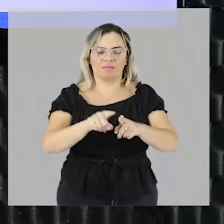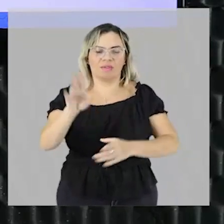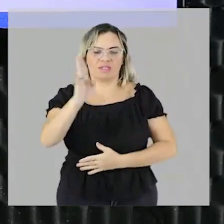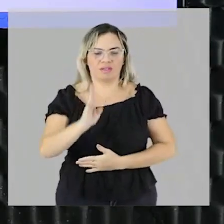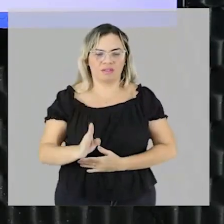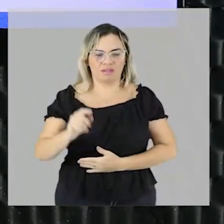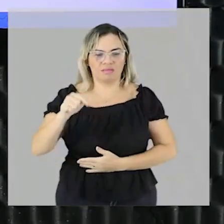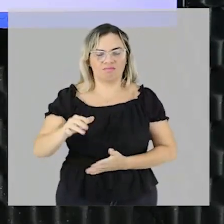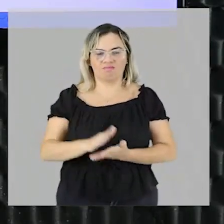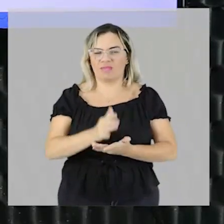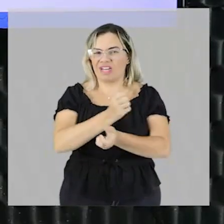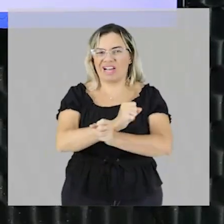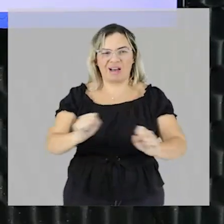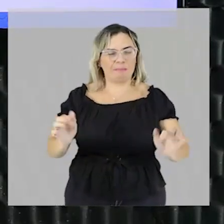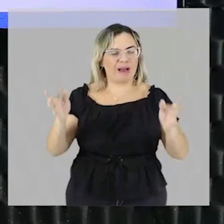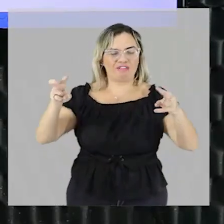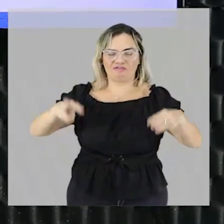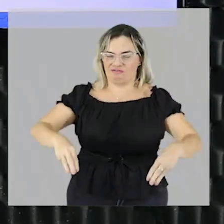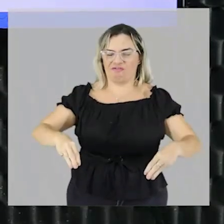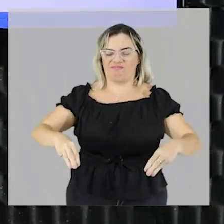propõe abolir a escravidão.